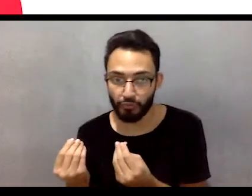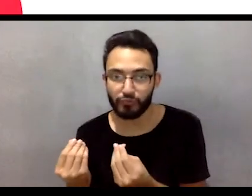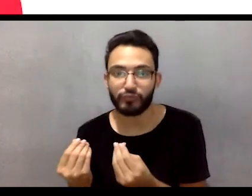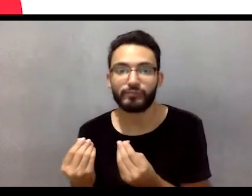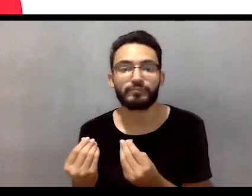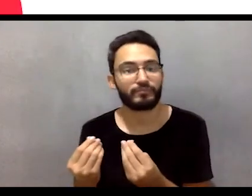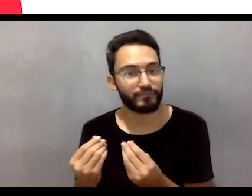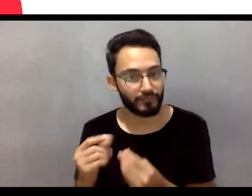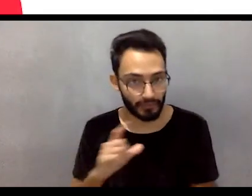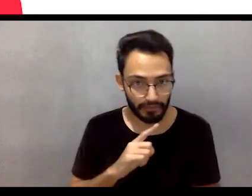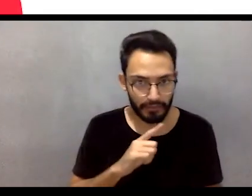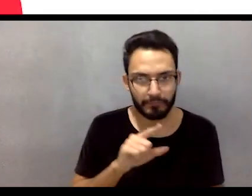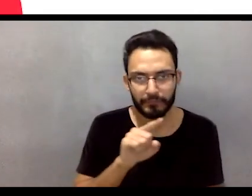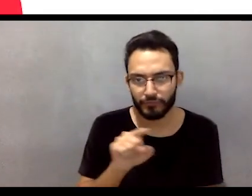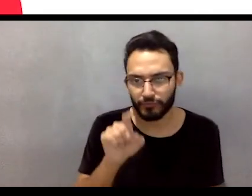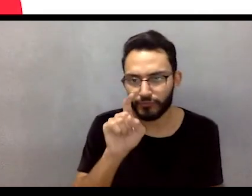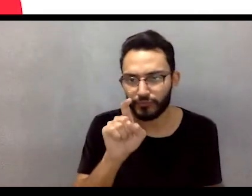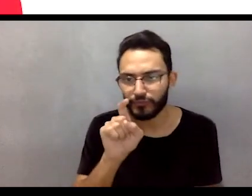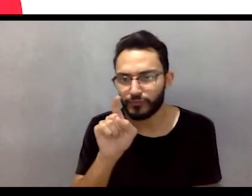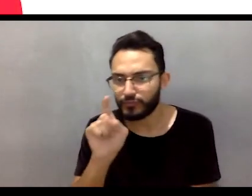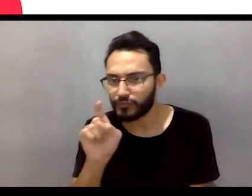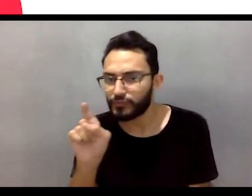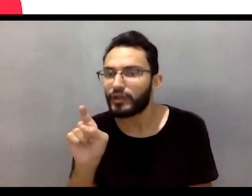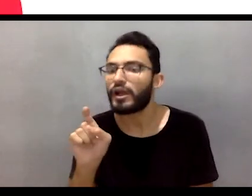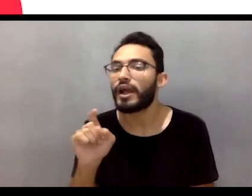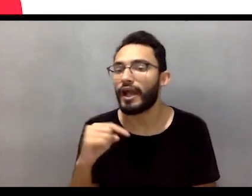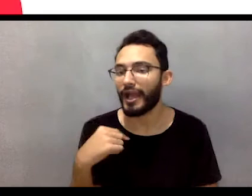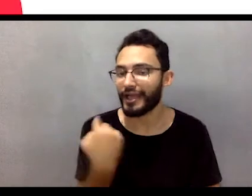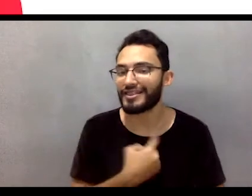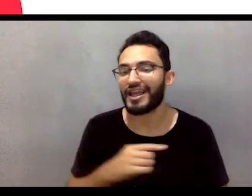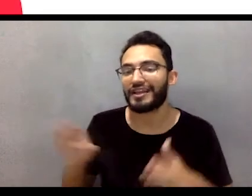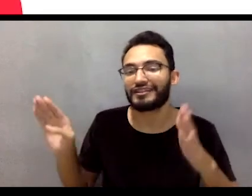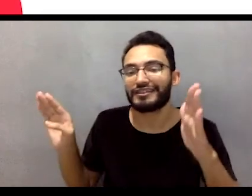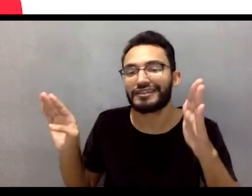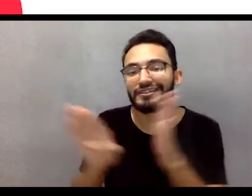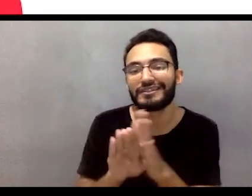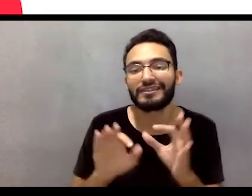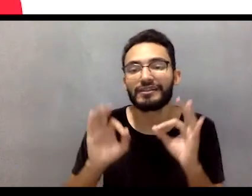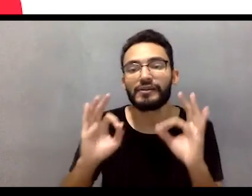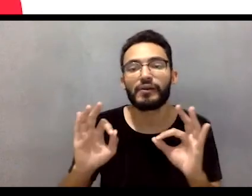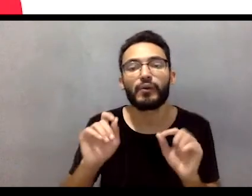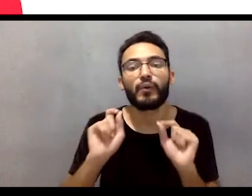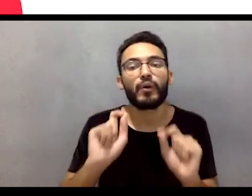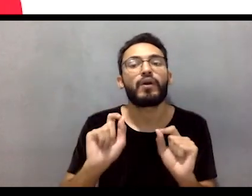somar com esse aqui também, e aí nós chegamos